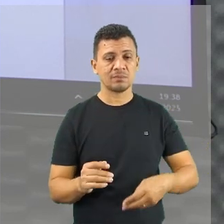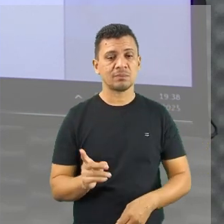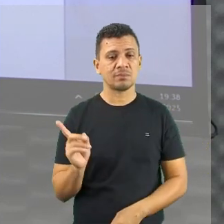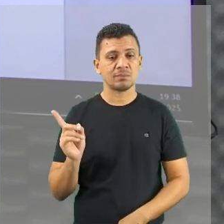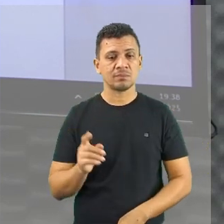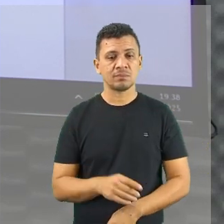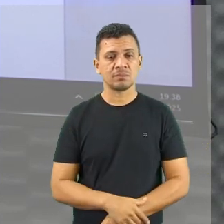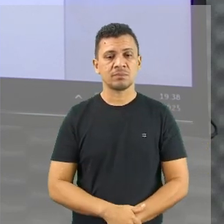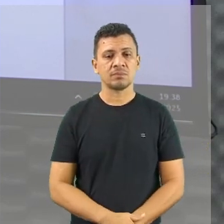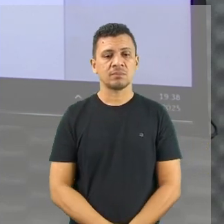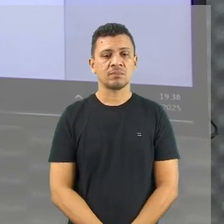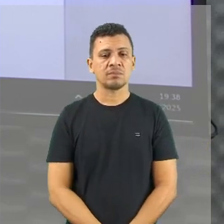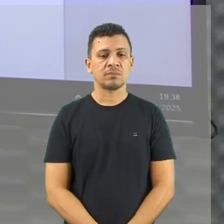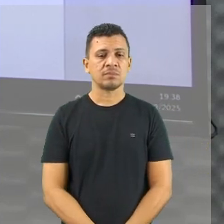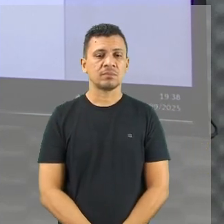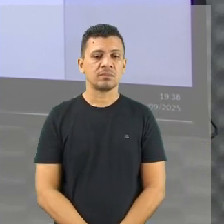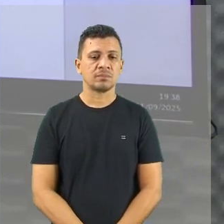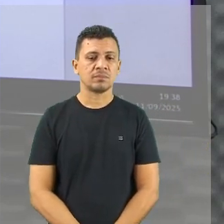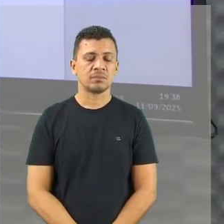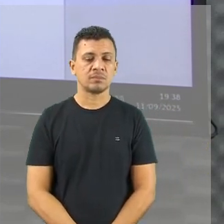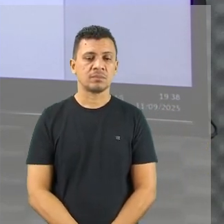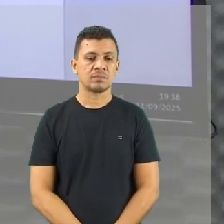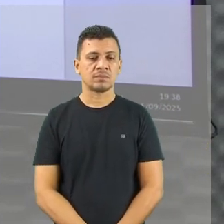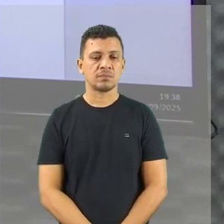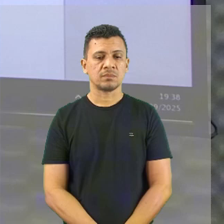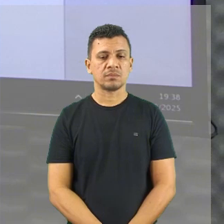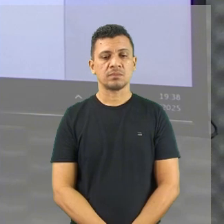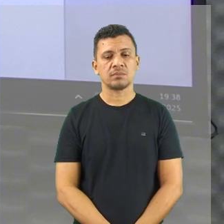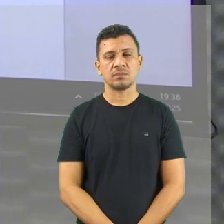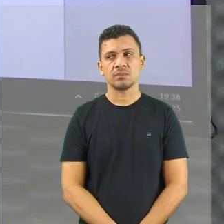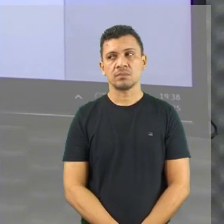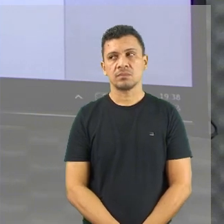Parará, parará, parará.